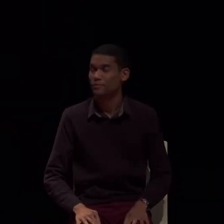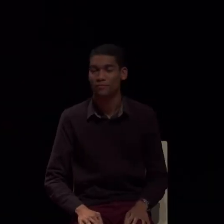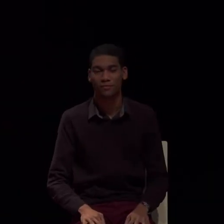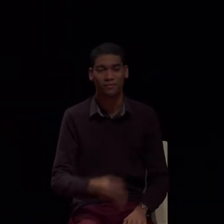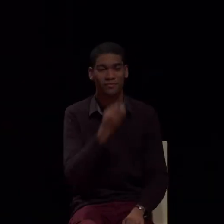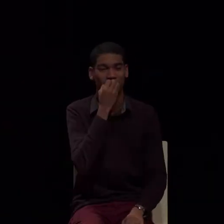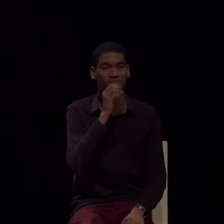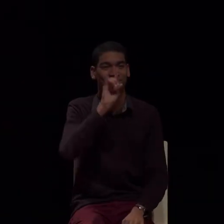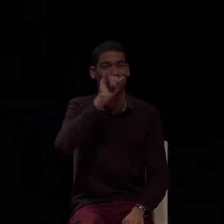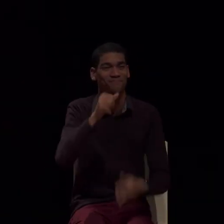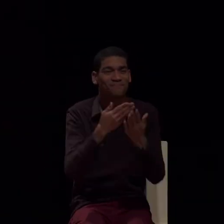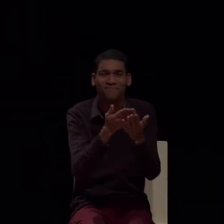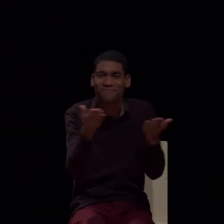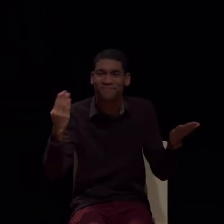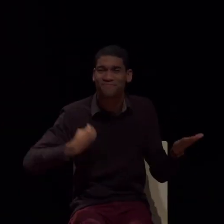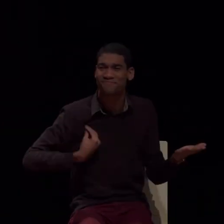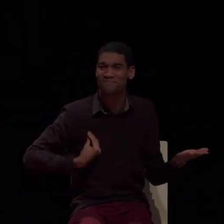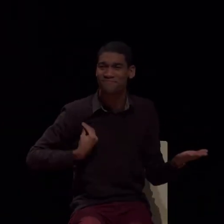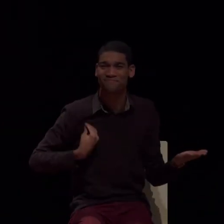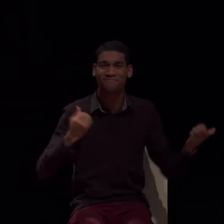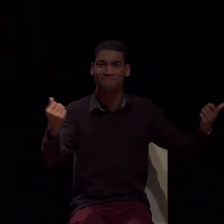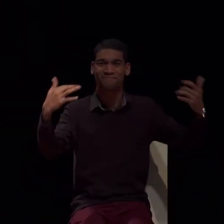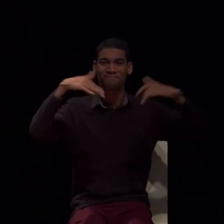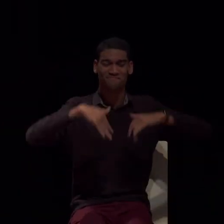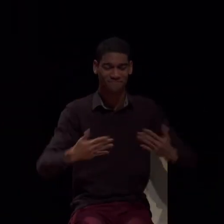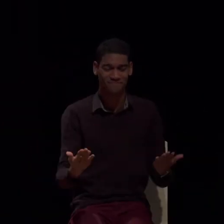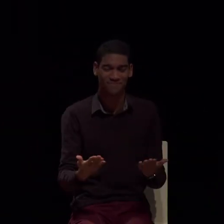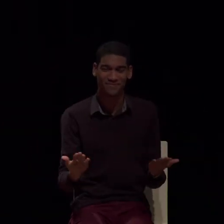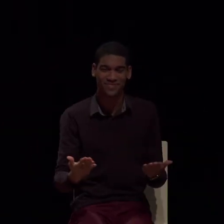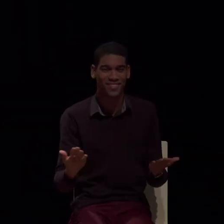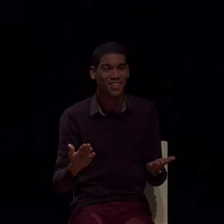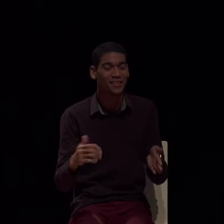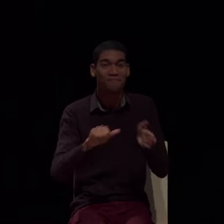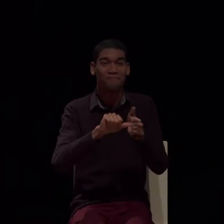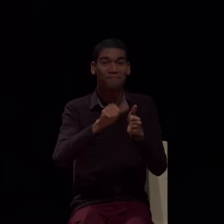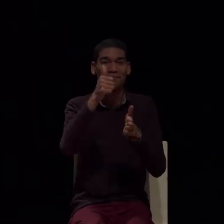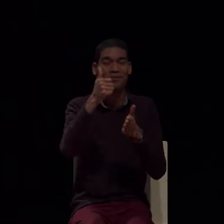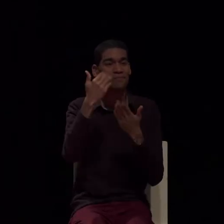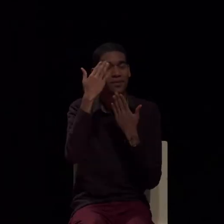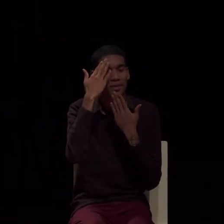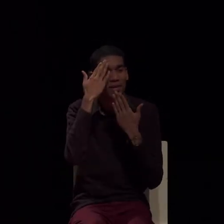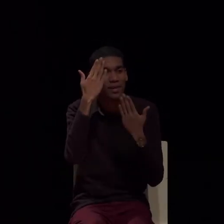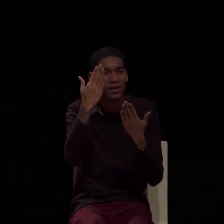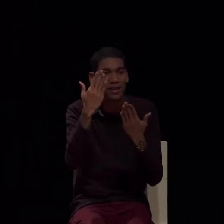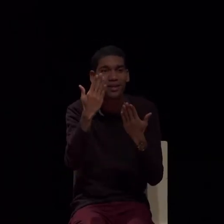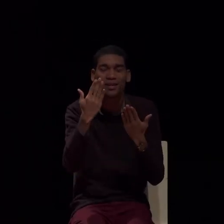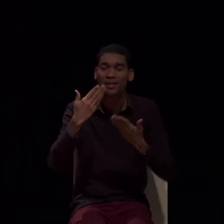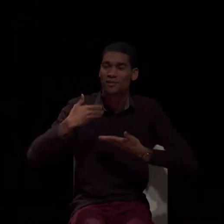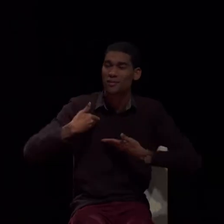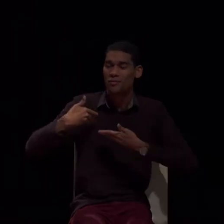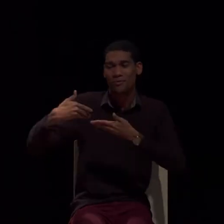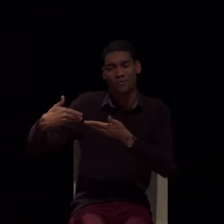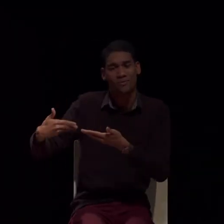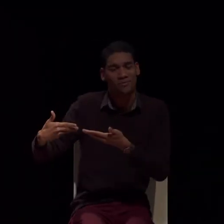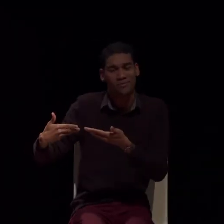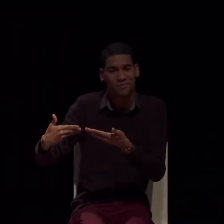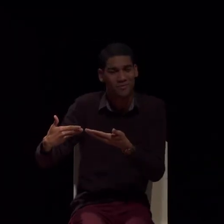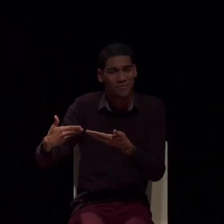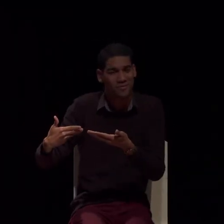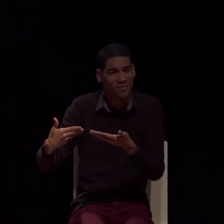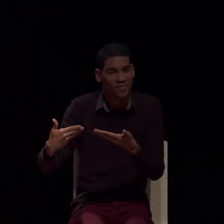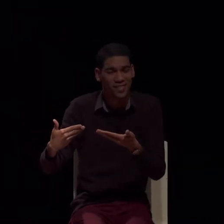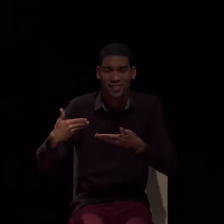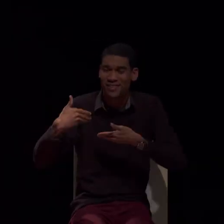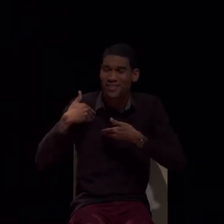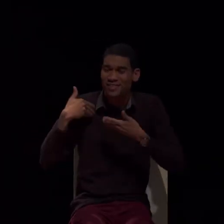bom dia a todos e todas é primeiramente eu gostaria de agradecer o convite de